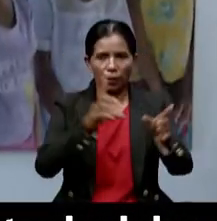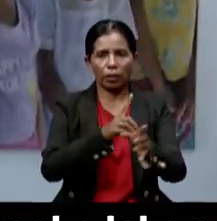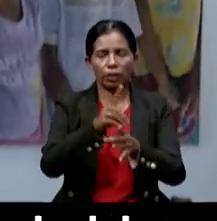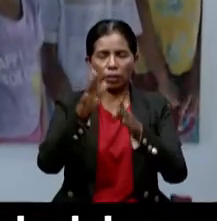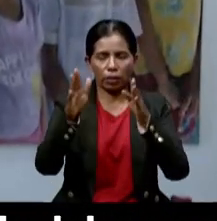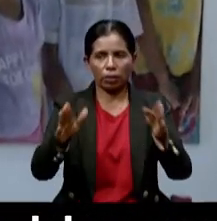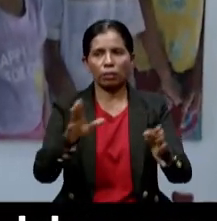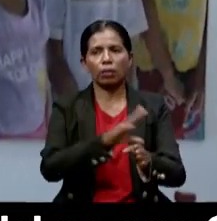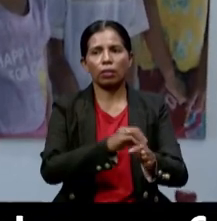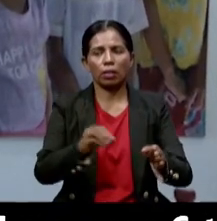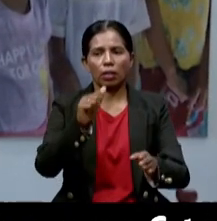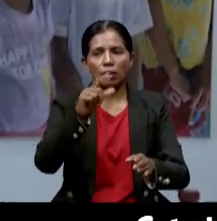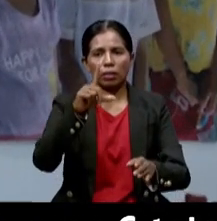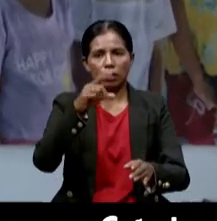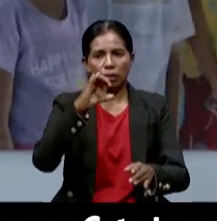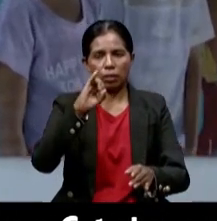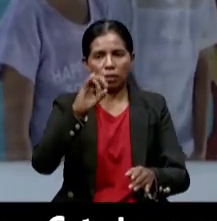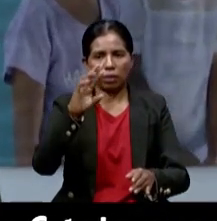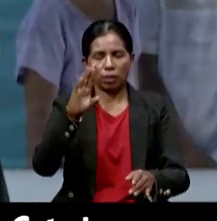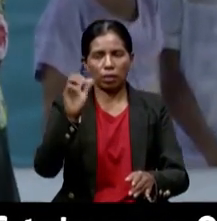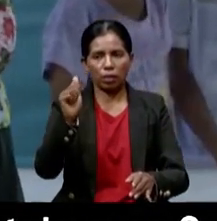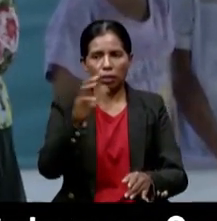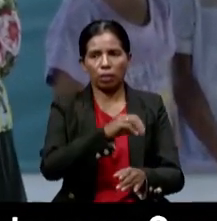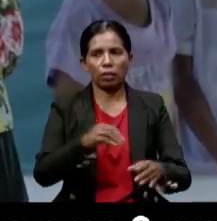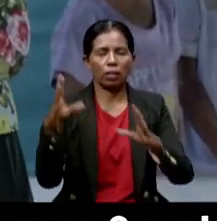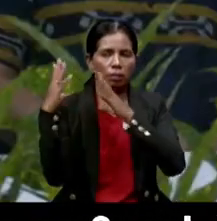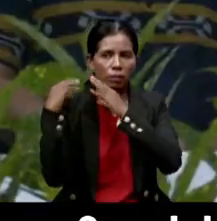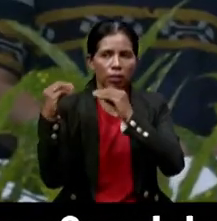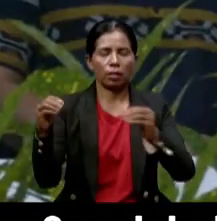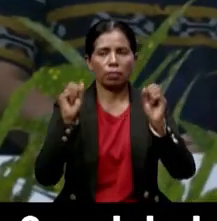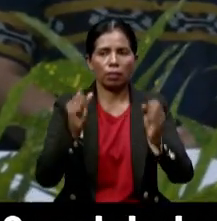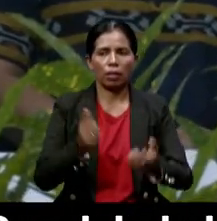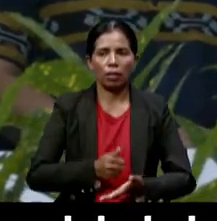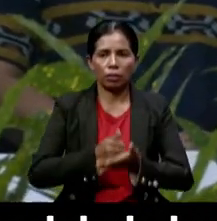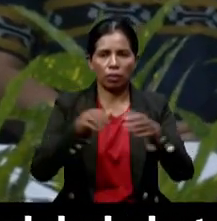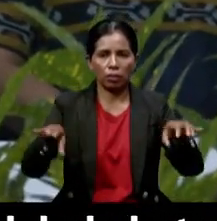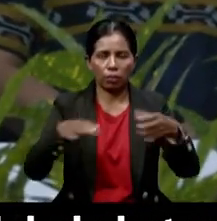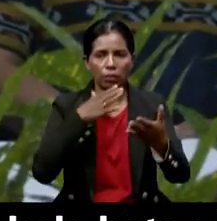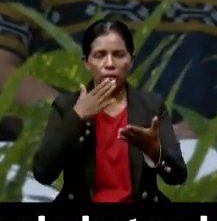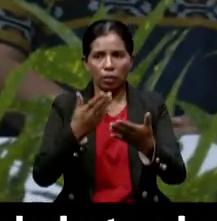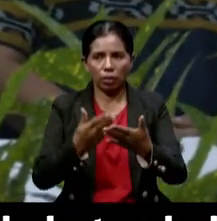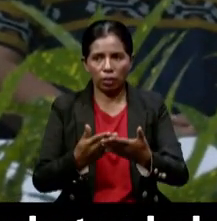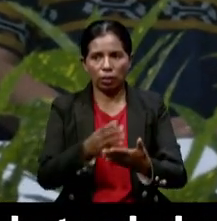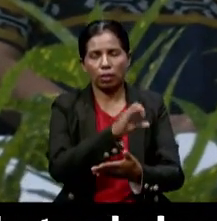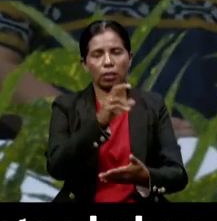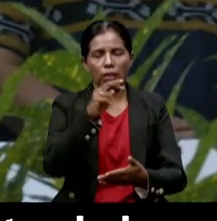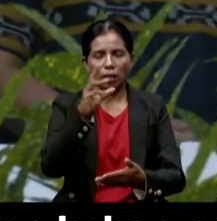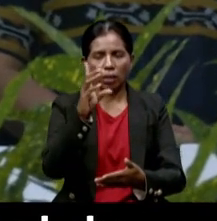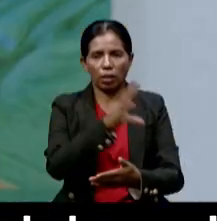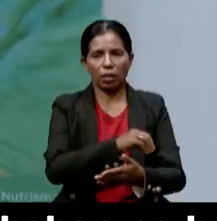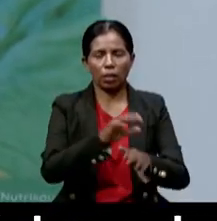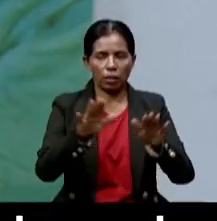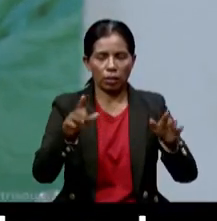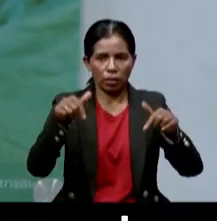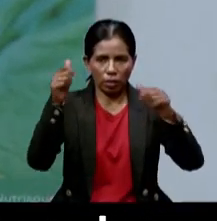Fund Timor-Leste, Alzira dos Reis, informa, o esperança cooperação, né, pelo apoio ao serviço de aclutan entre Indica IP, no Child Fund,